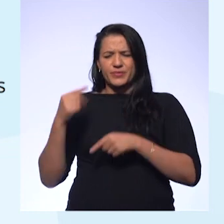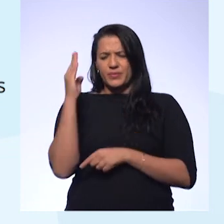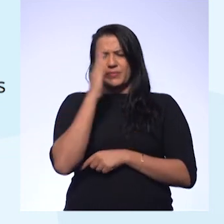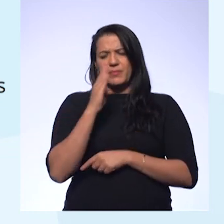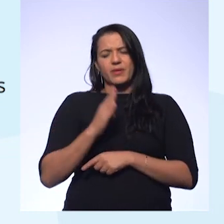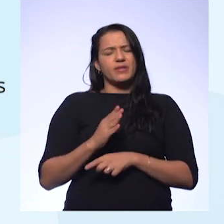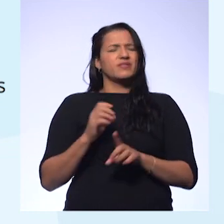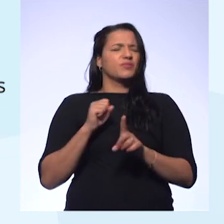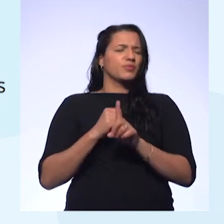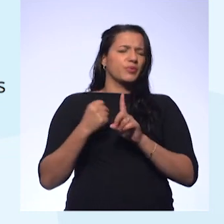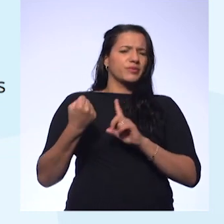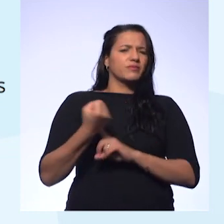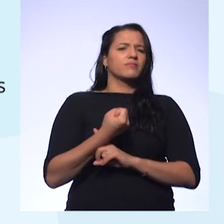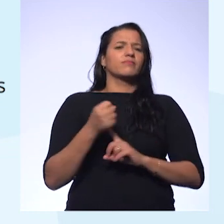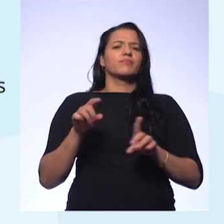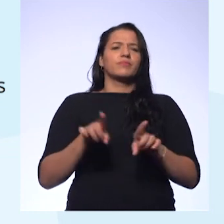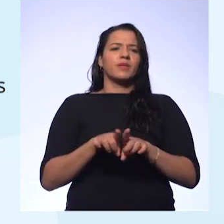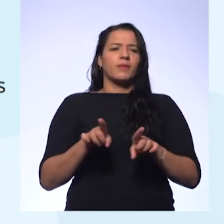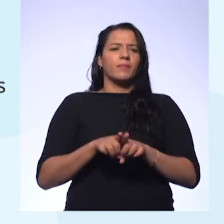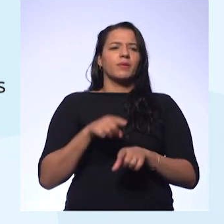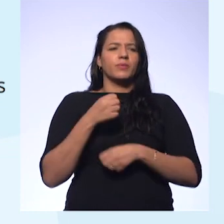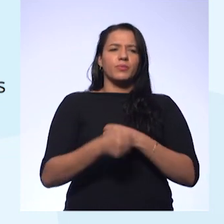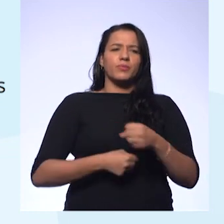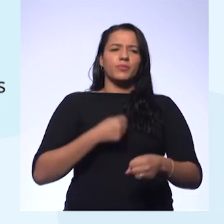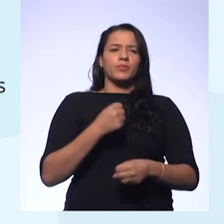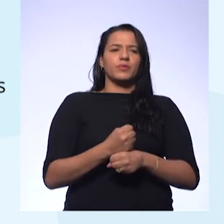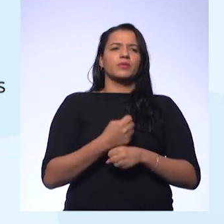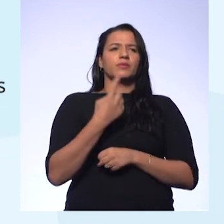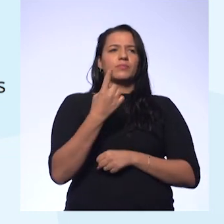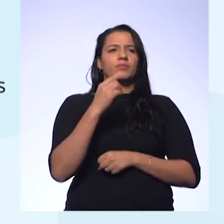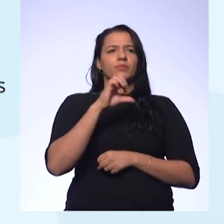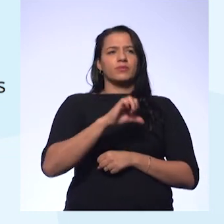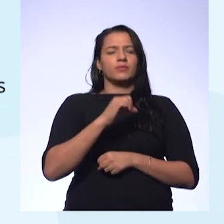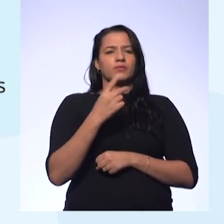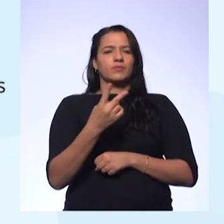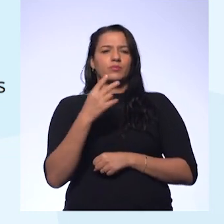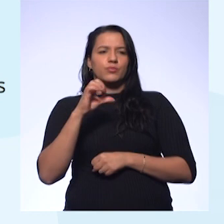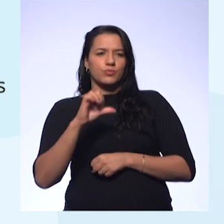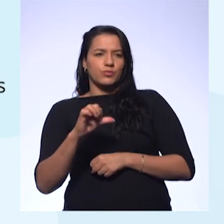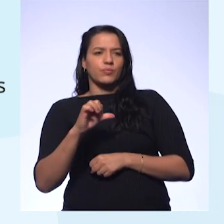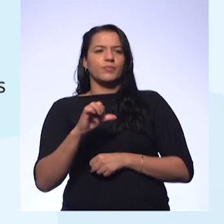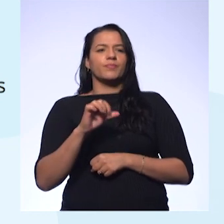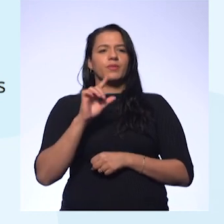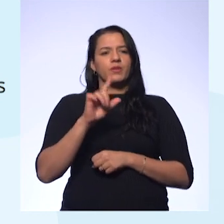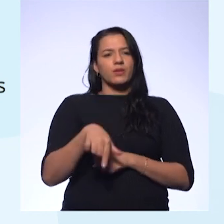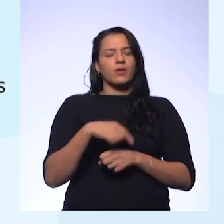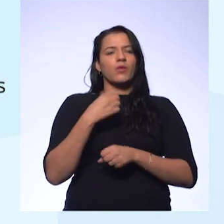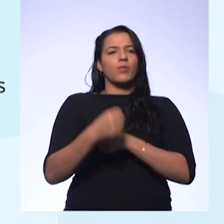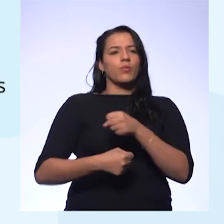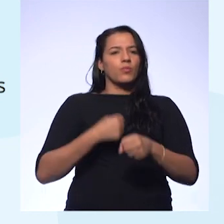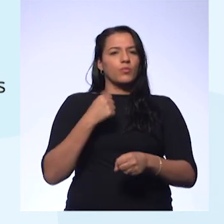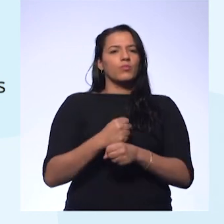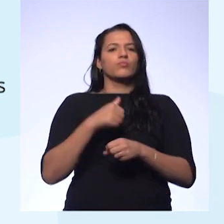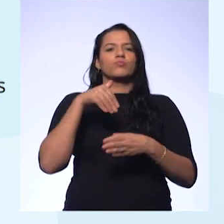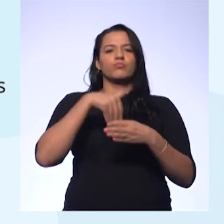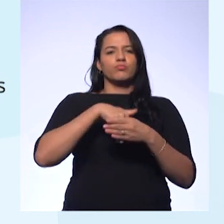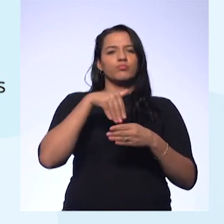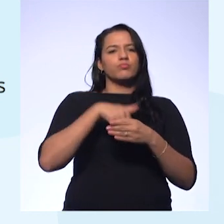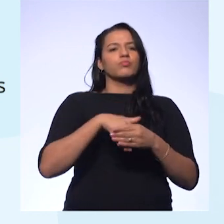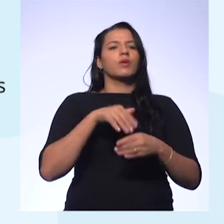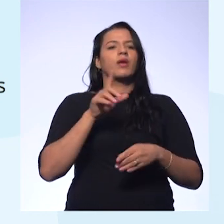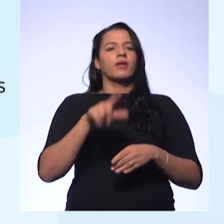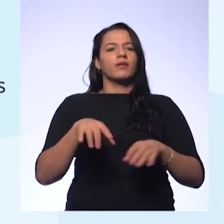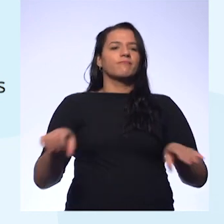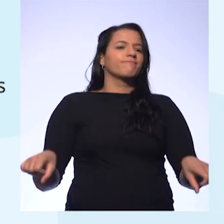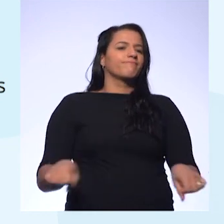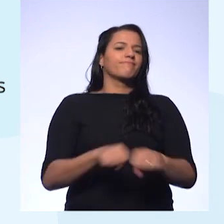e sociais também, em 1929, que era o ano das eleições, em que Getúlio Vargas concorreu, nós tivemos a quebra da Bolsa de